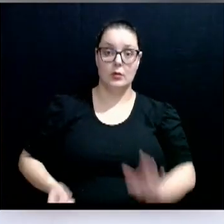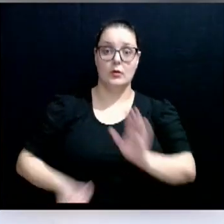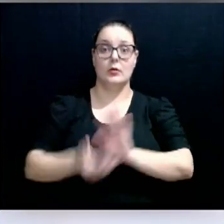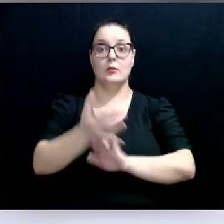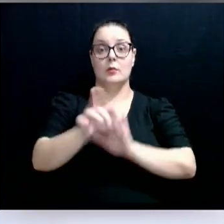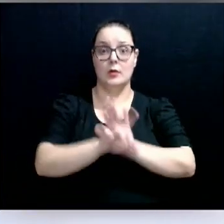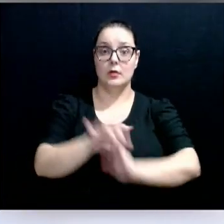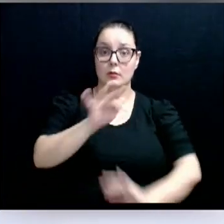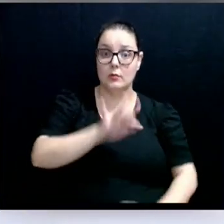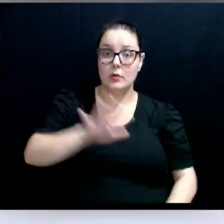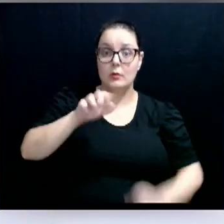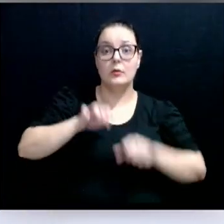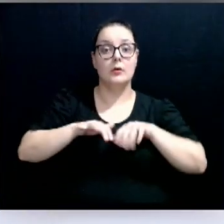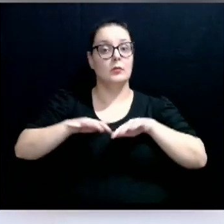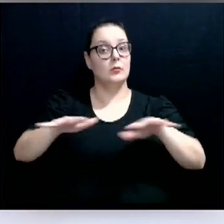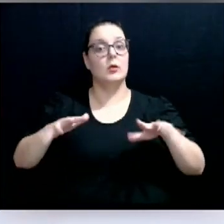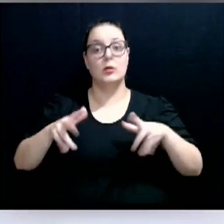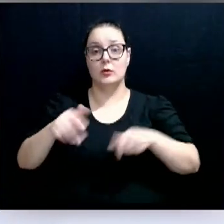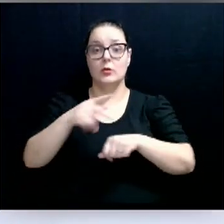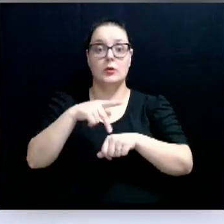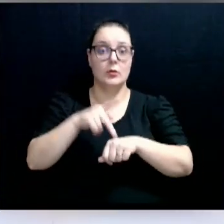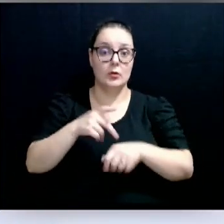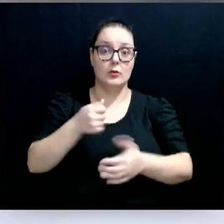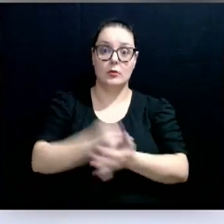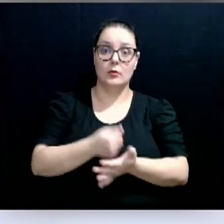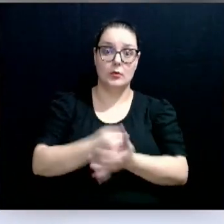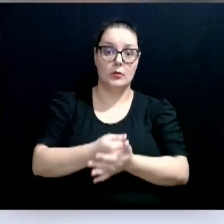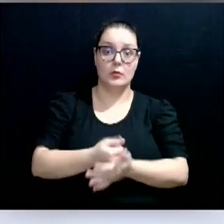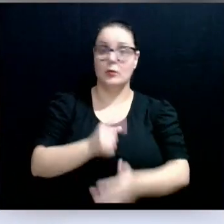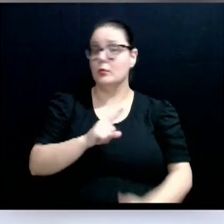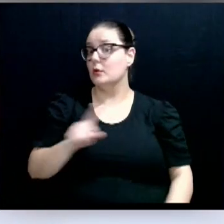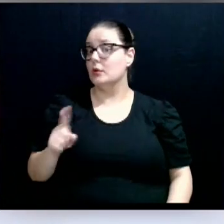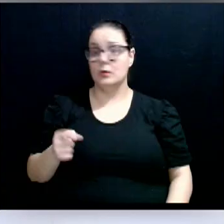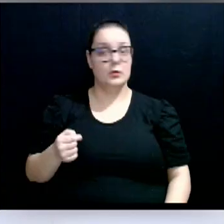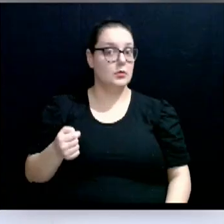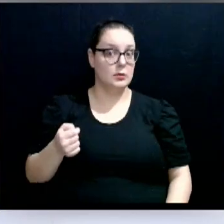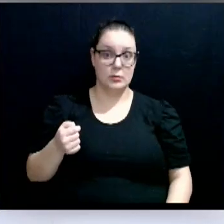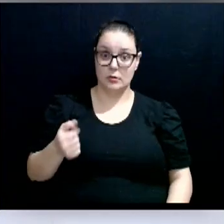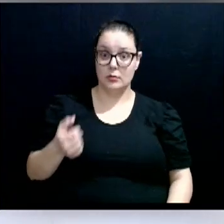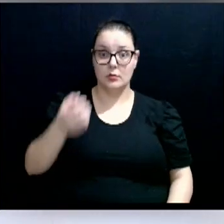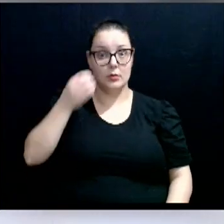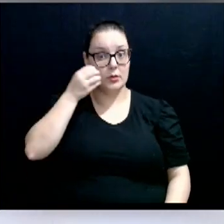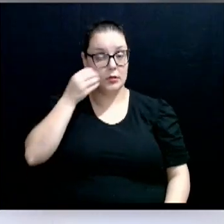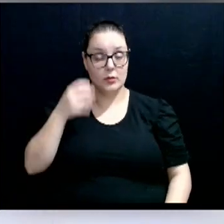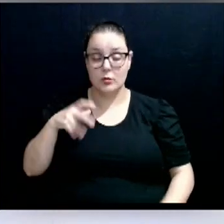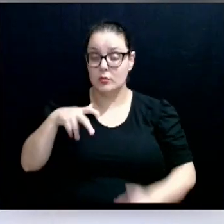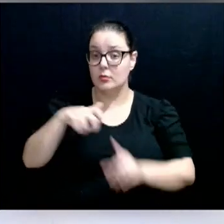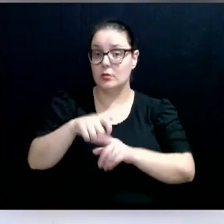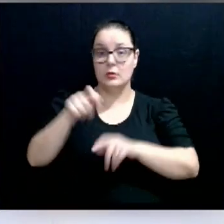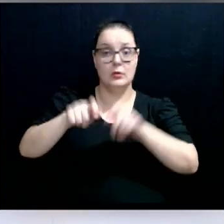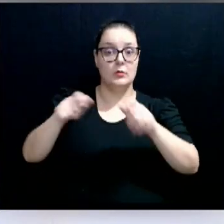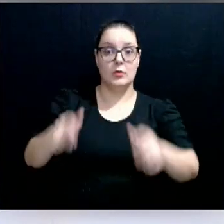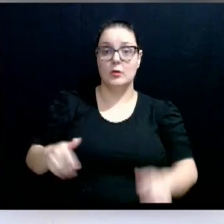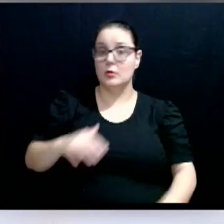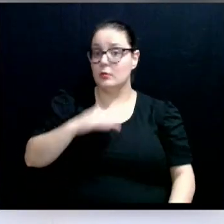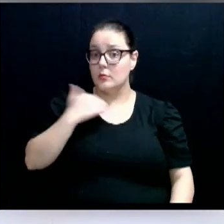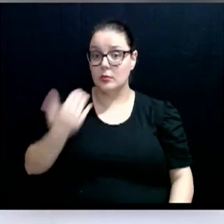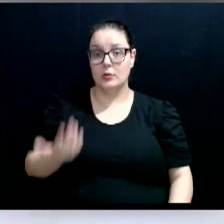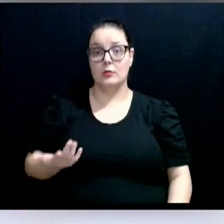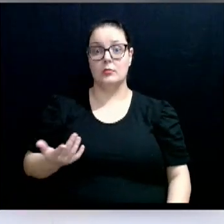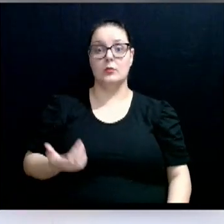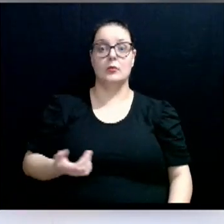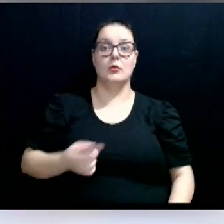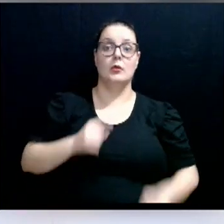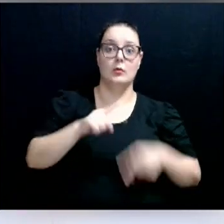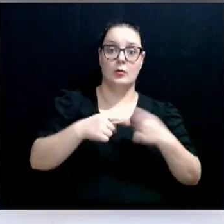alcance todo o país, porque não são poucos, André, os acidentes com pessoas que perderam a vida, outras que conseguiram ser